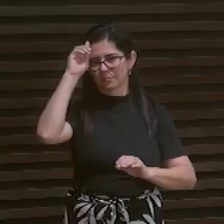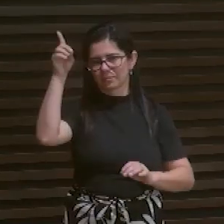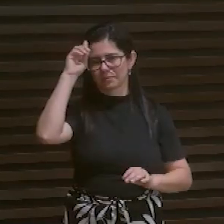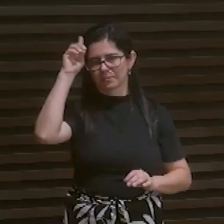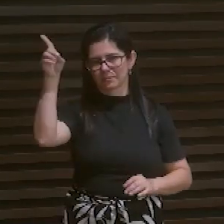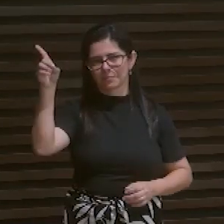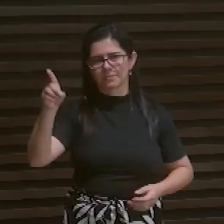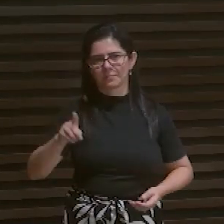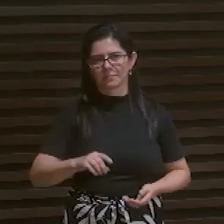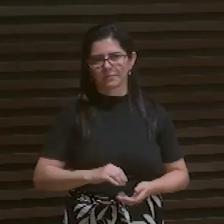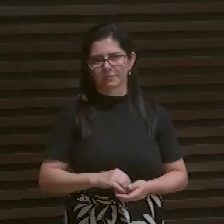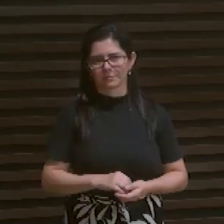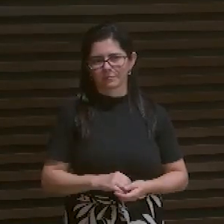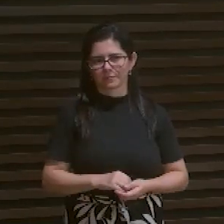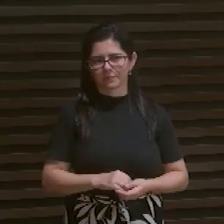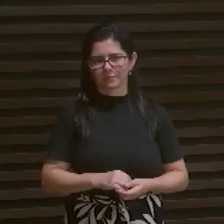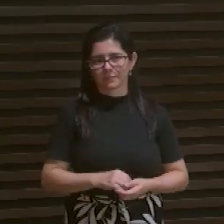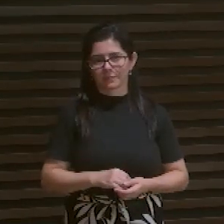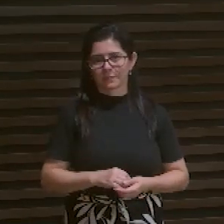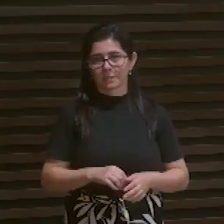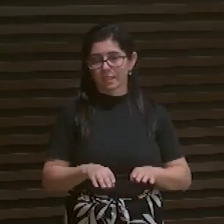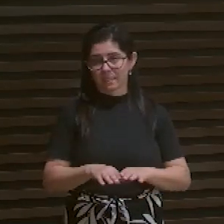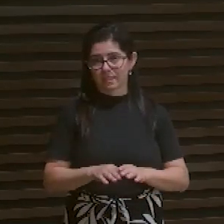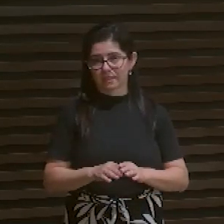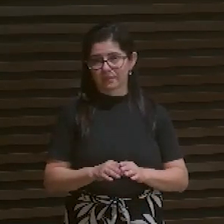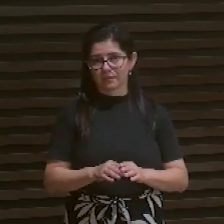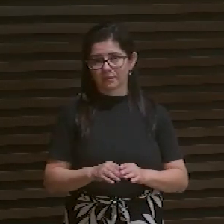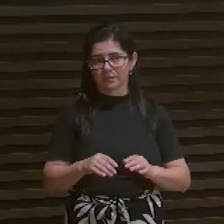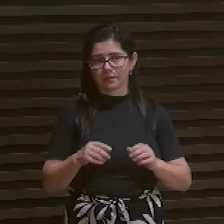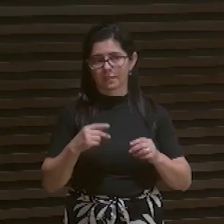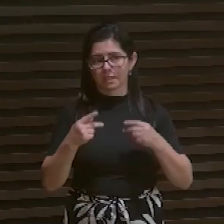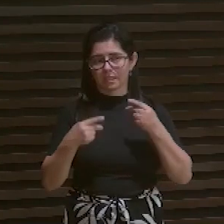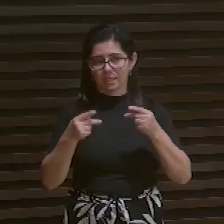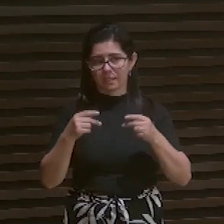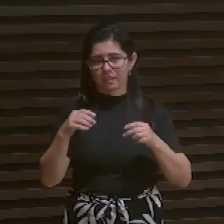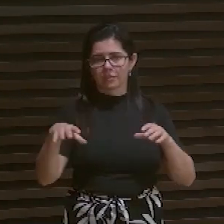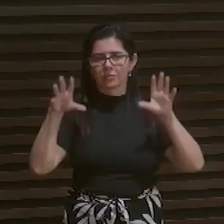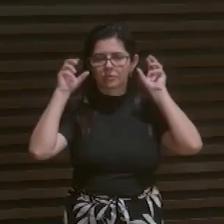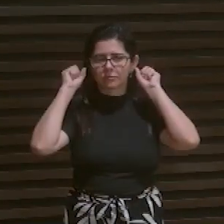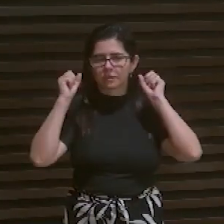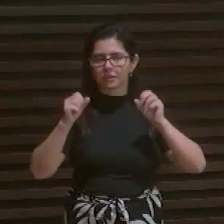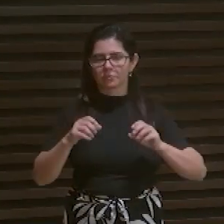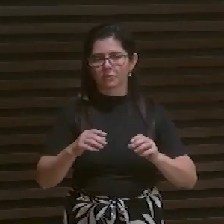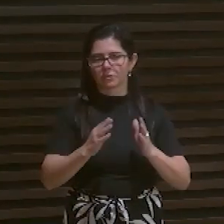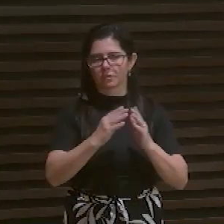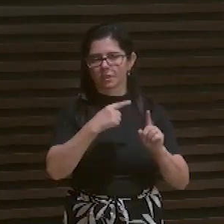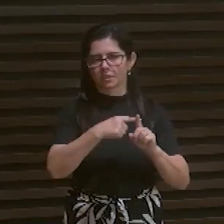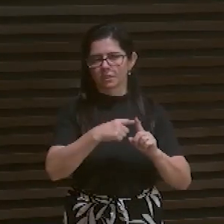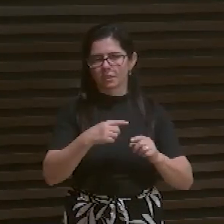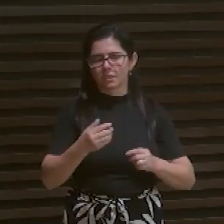E também quero dizer uma coisa. Muitas vezes a gente ouve falar sobre a igreja primitiva. Muitas vezes a gente ouve falar sobre a